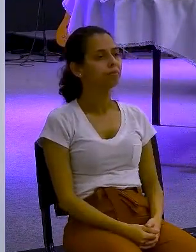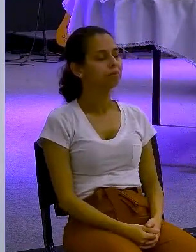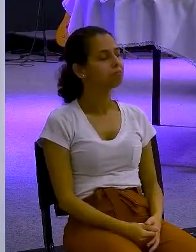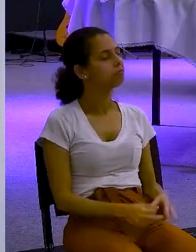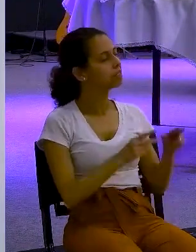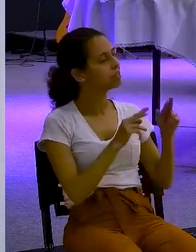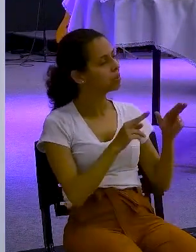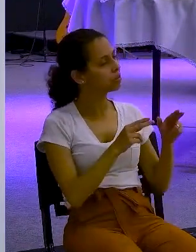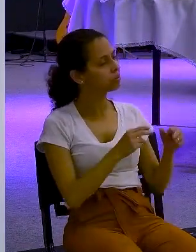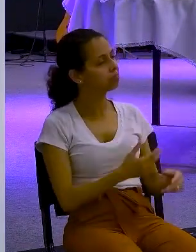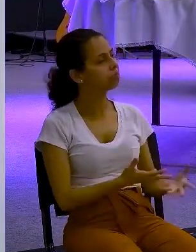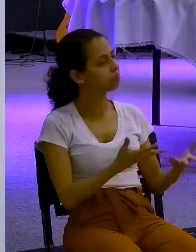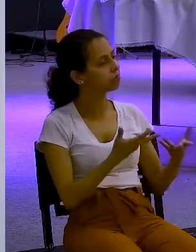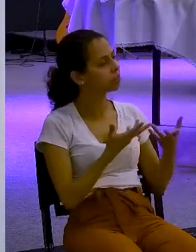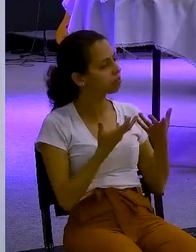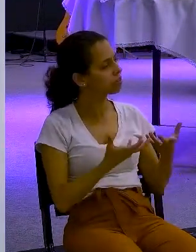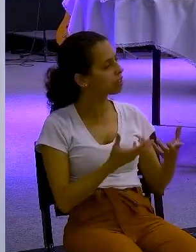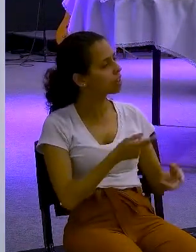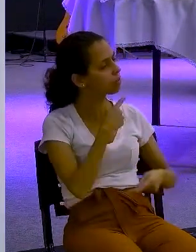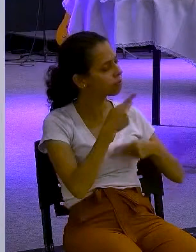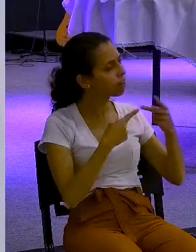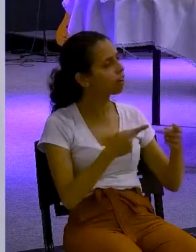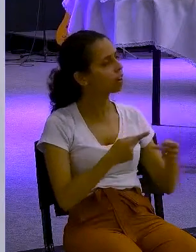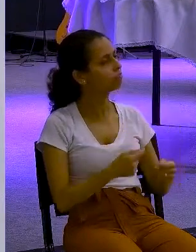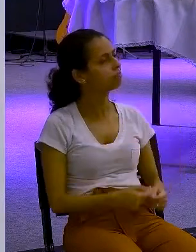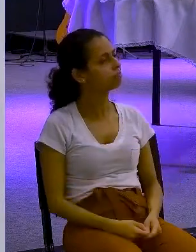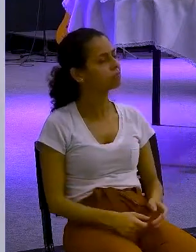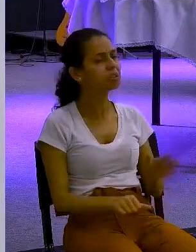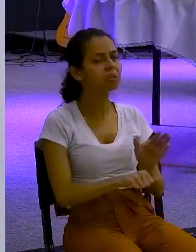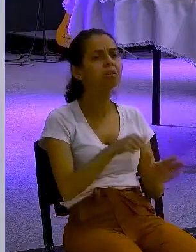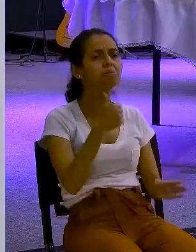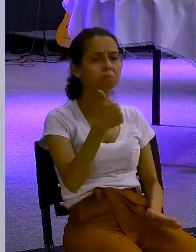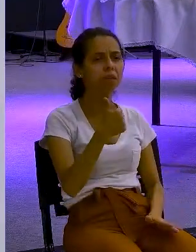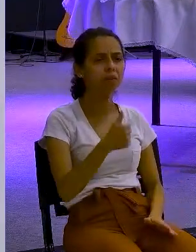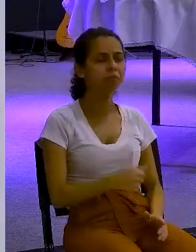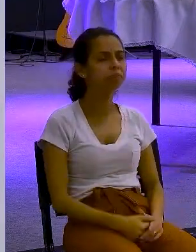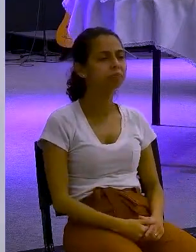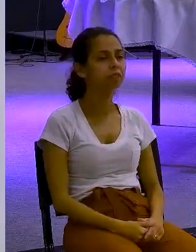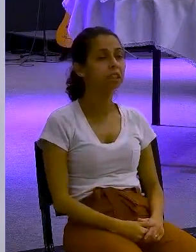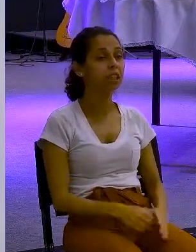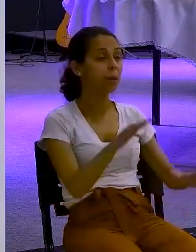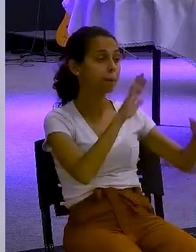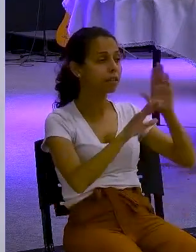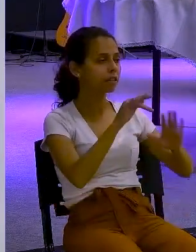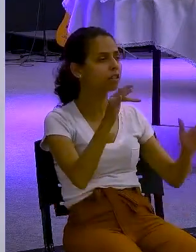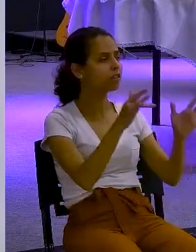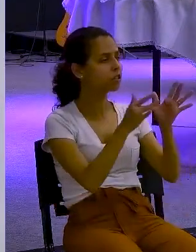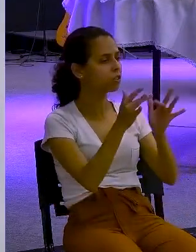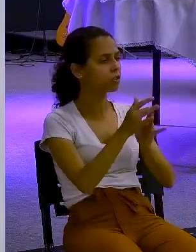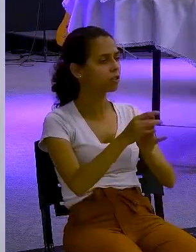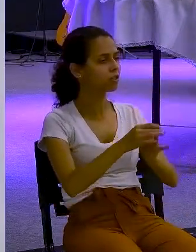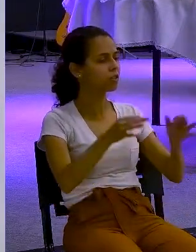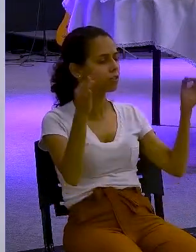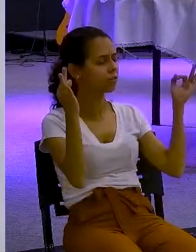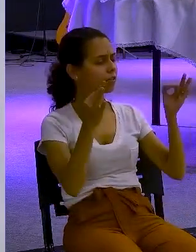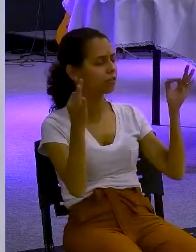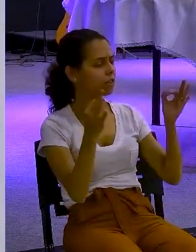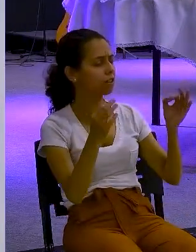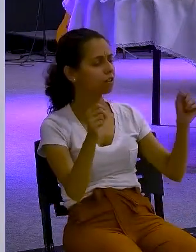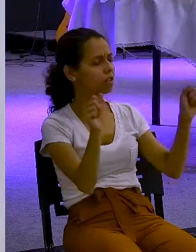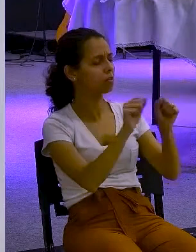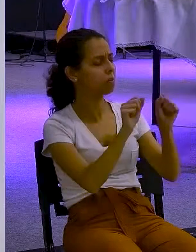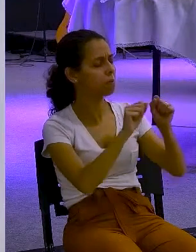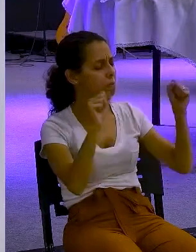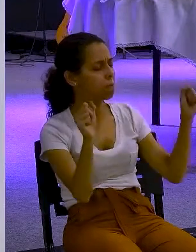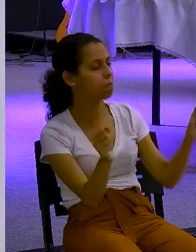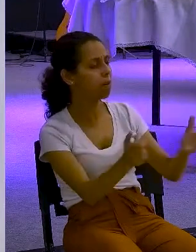Irmãos, eu quero falar que, primeiramente, a presença de Jesus é a confirmação do milagre.